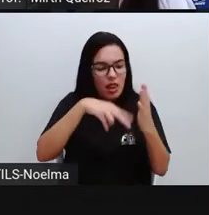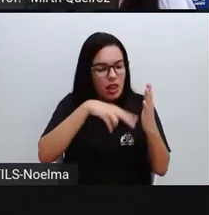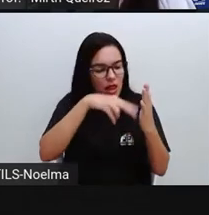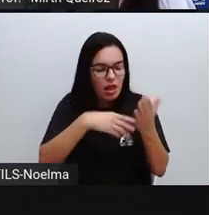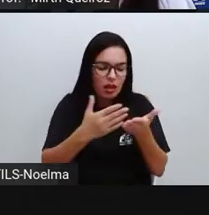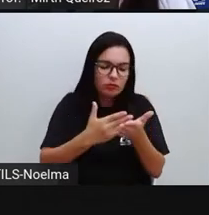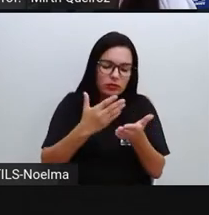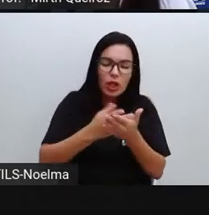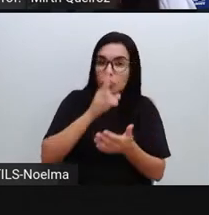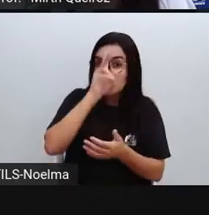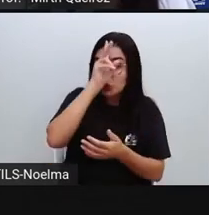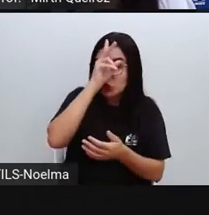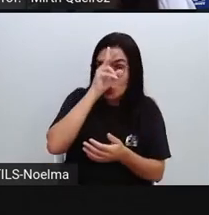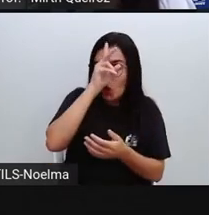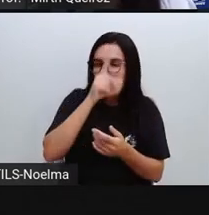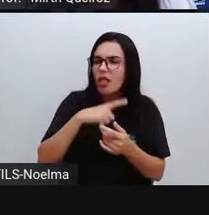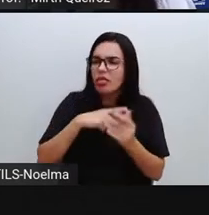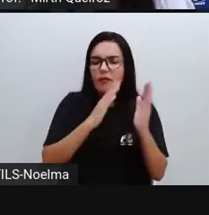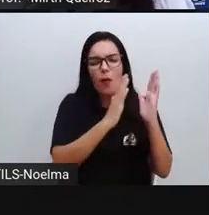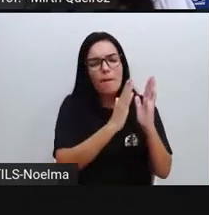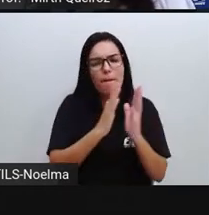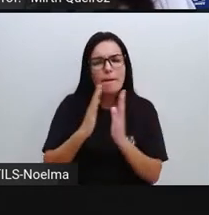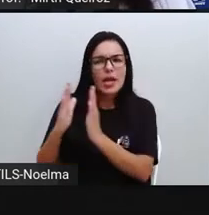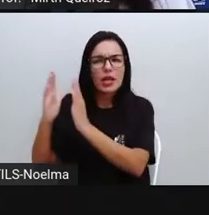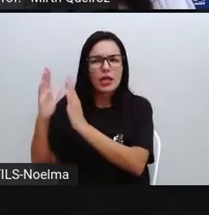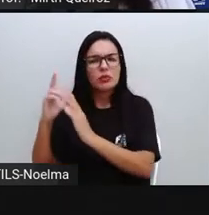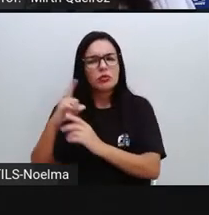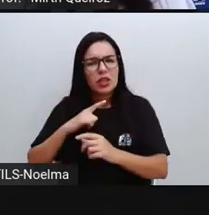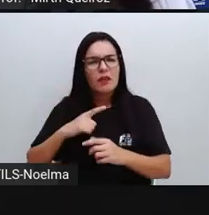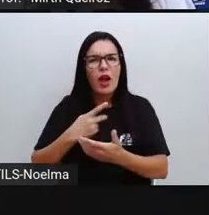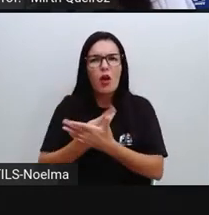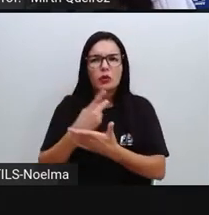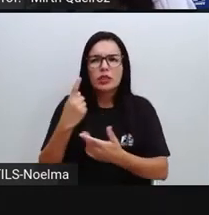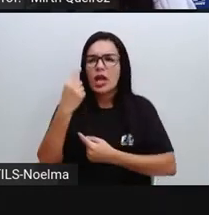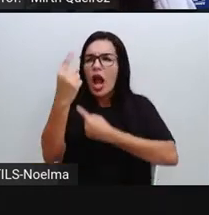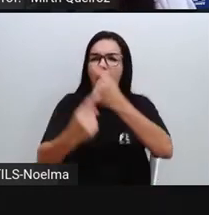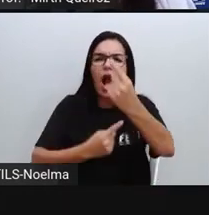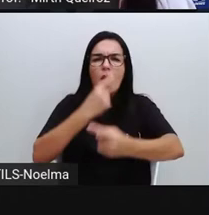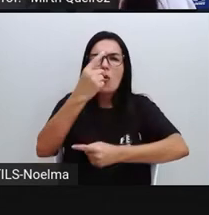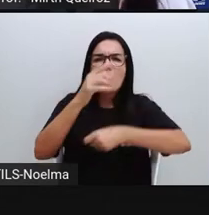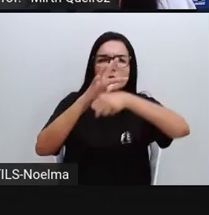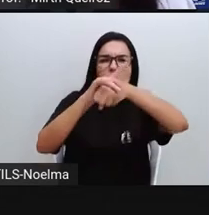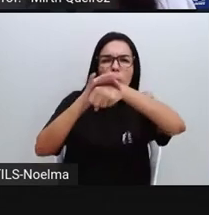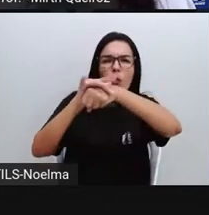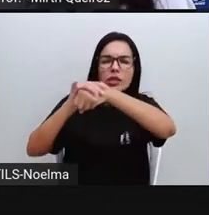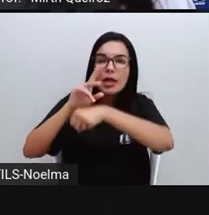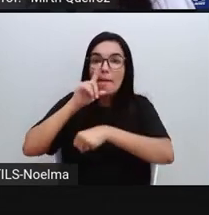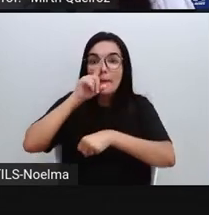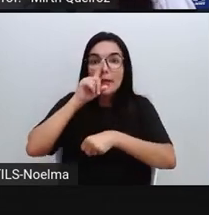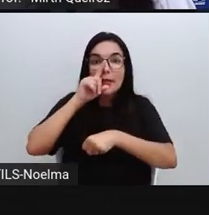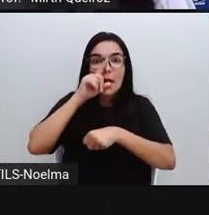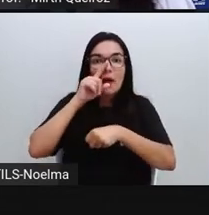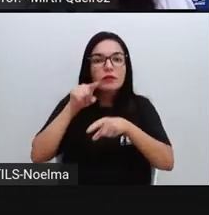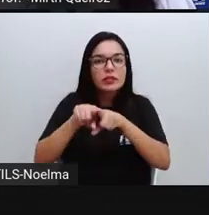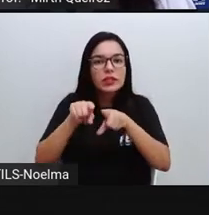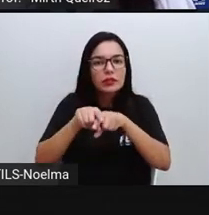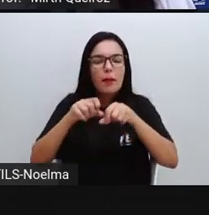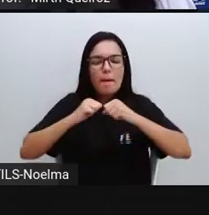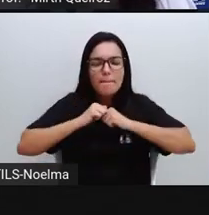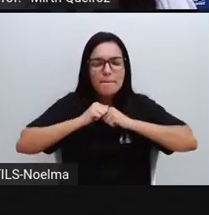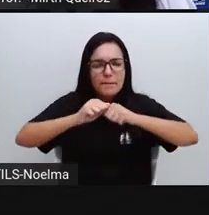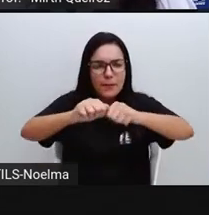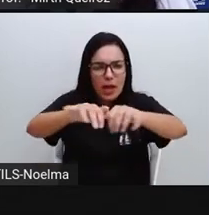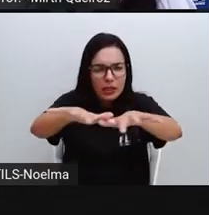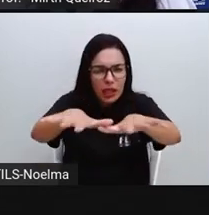períodos, né, onde ocorreram algumas pestes, algumas pragas ou pandemias, né, mesmo.